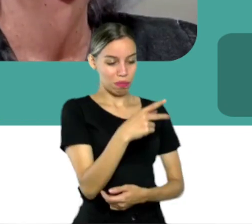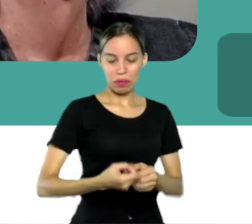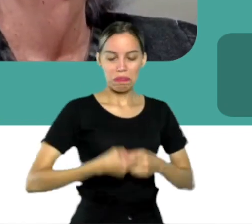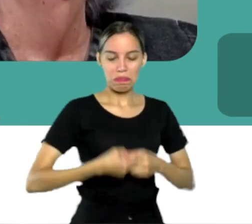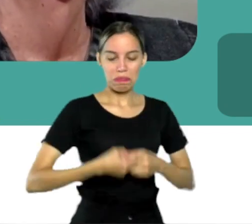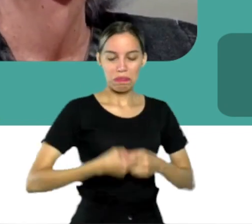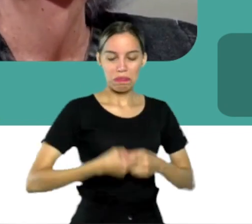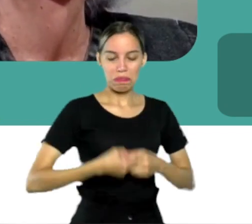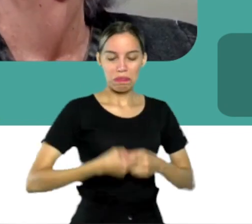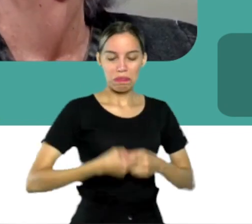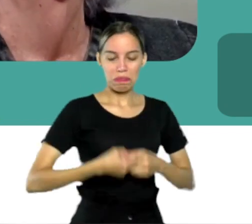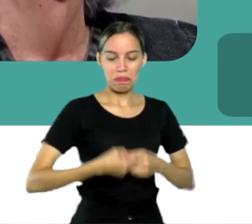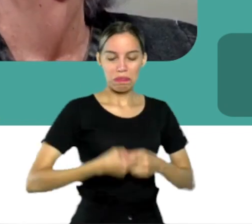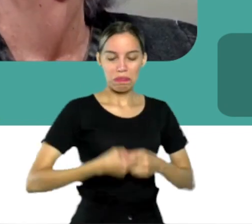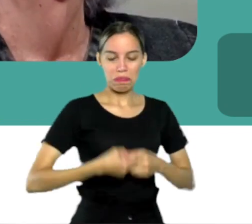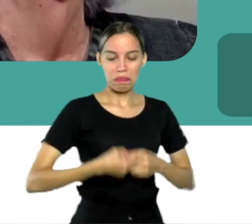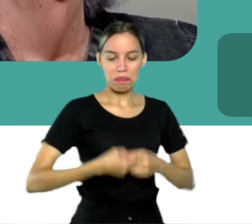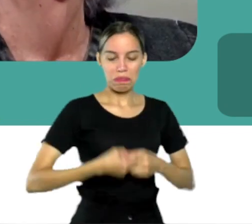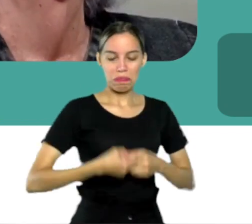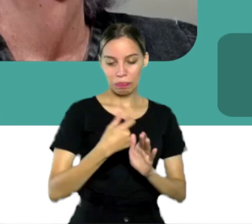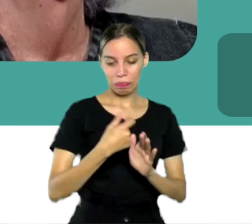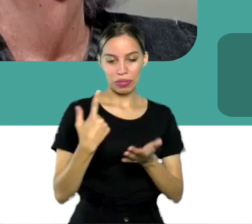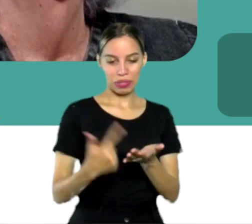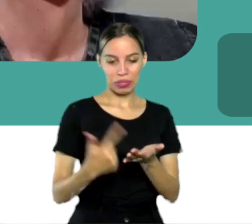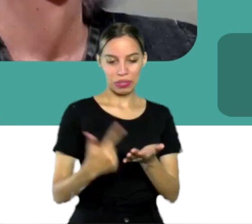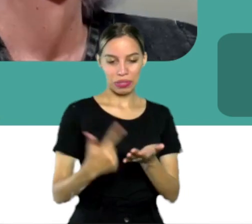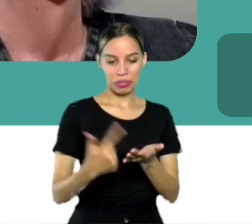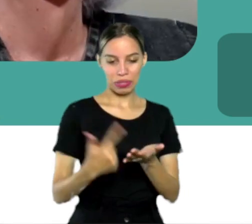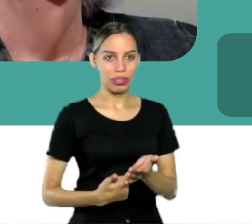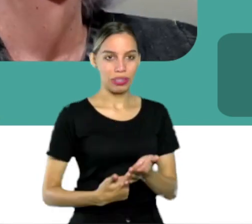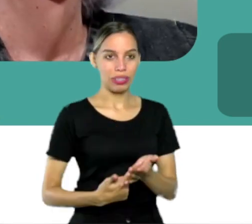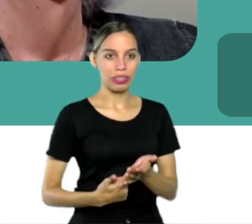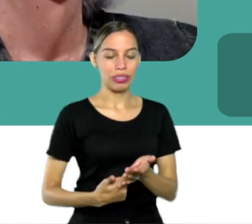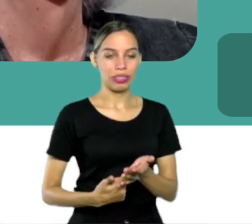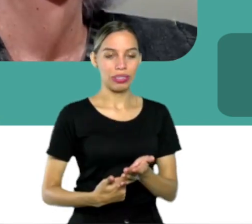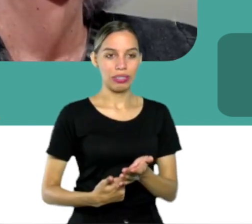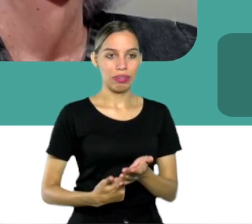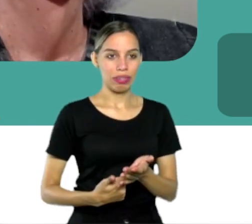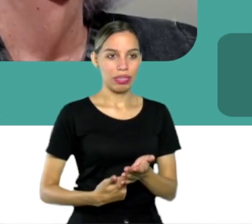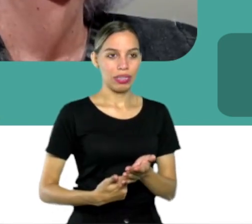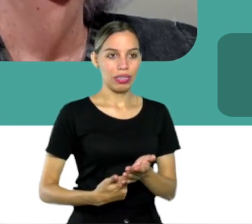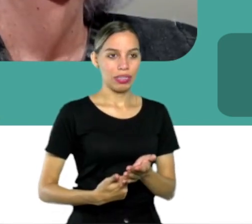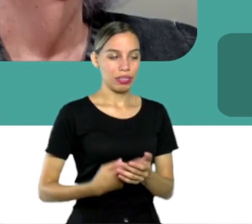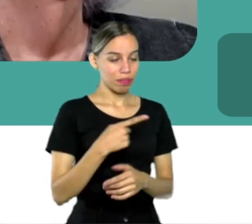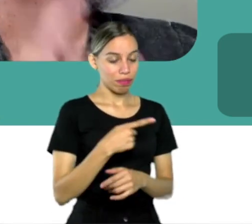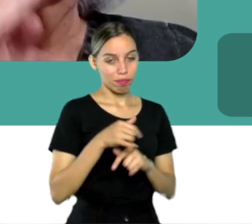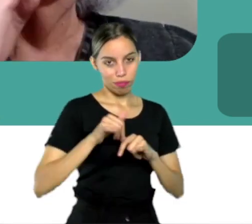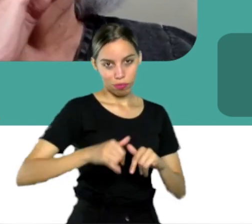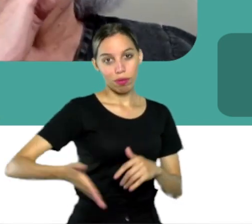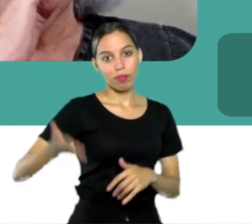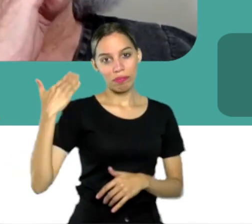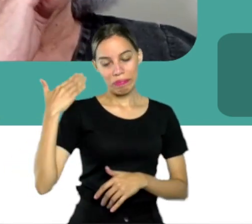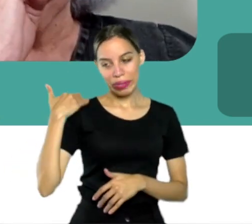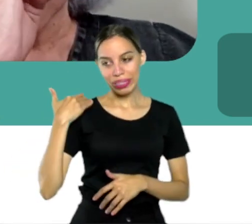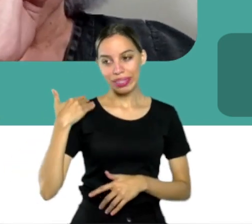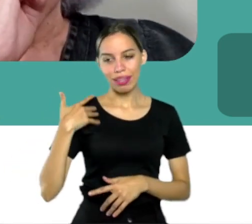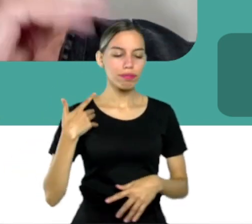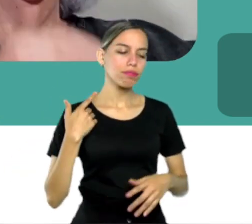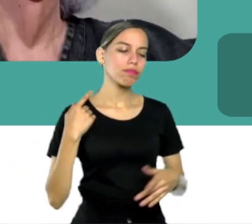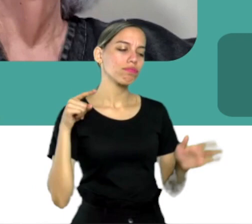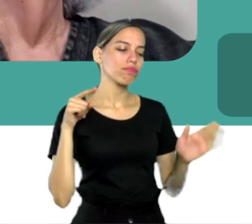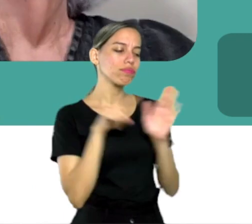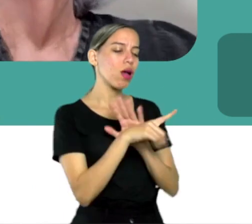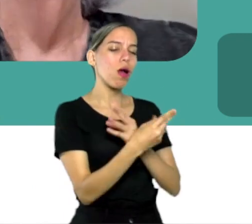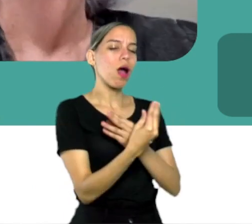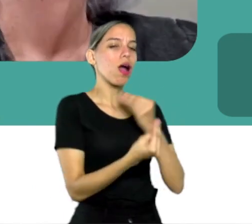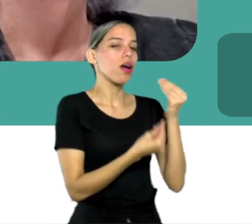assim, esses poemas que estão nesse primeiro livro aí lá atrás que você publicou, como que você identifica que a